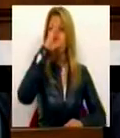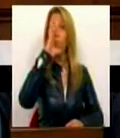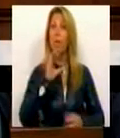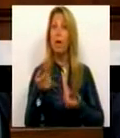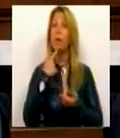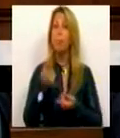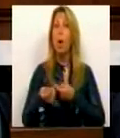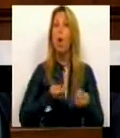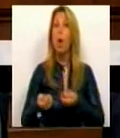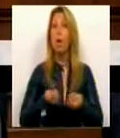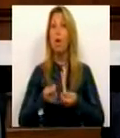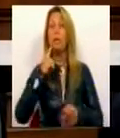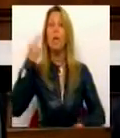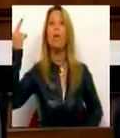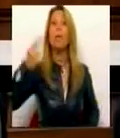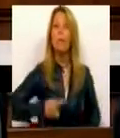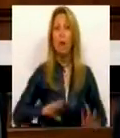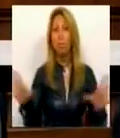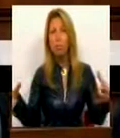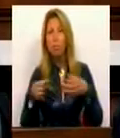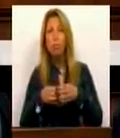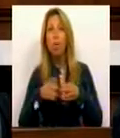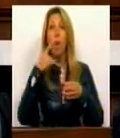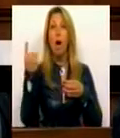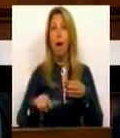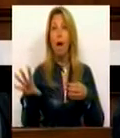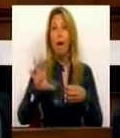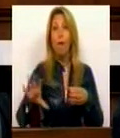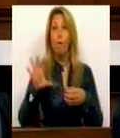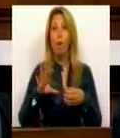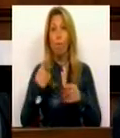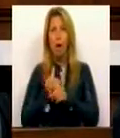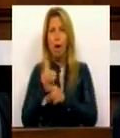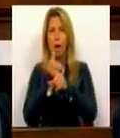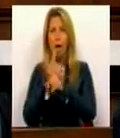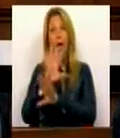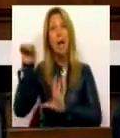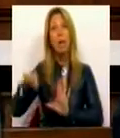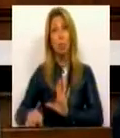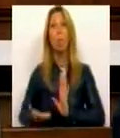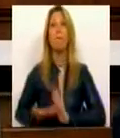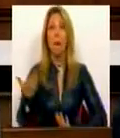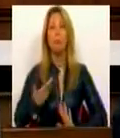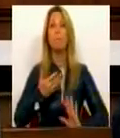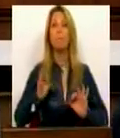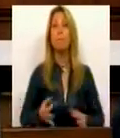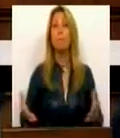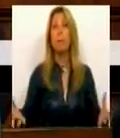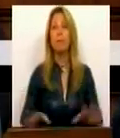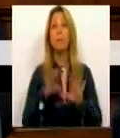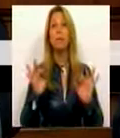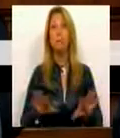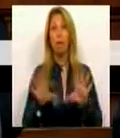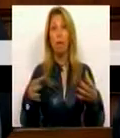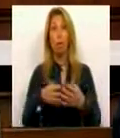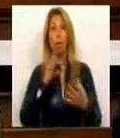se deve concentrar ou desenvolver mais mecanismos a sul, e como tinha anunciado perante esta Comissão,